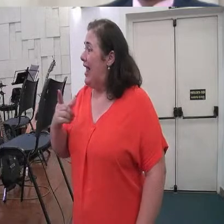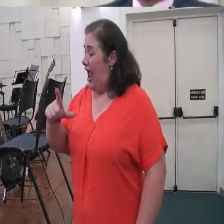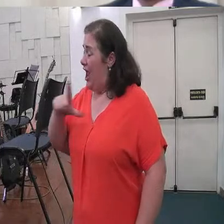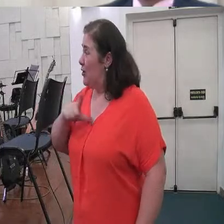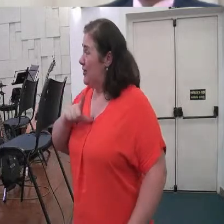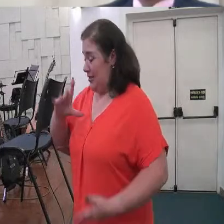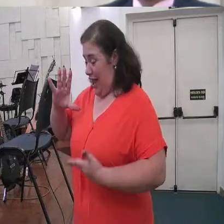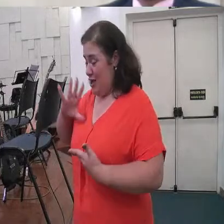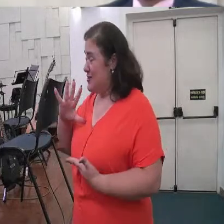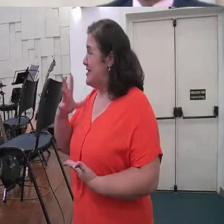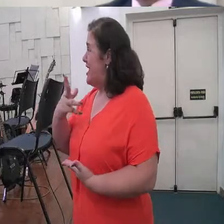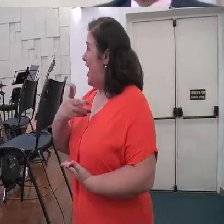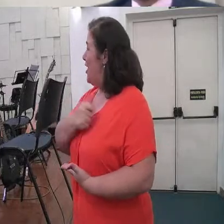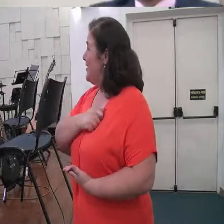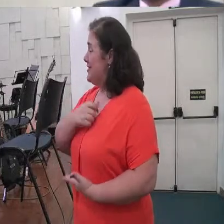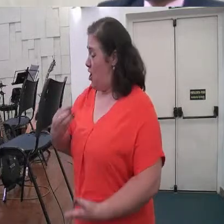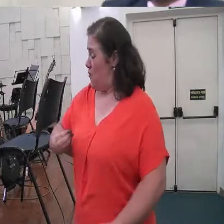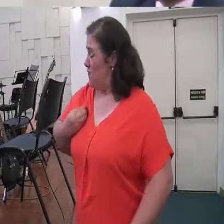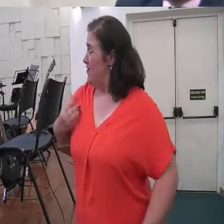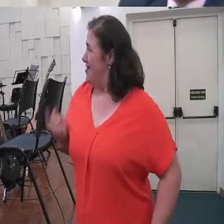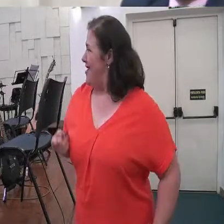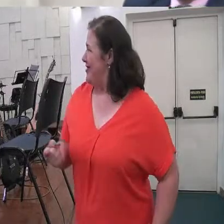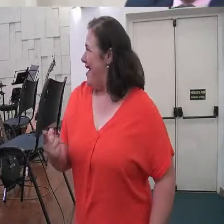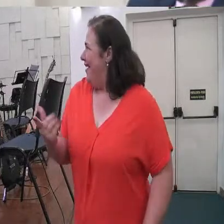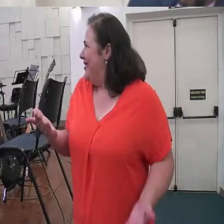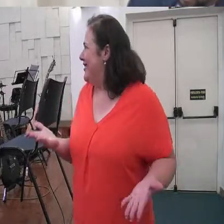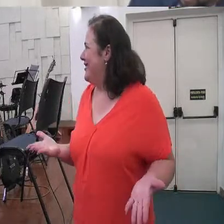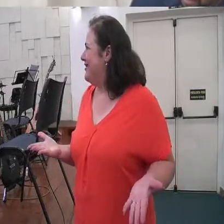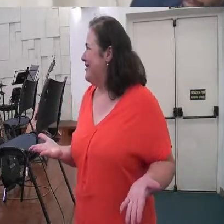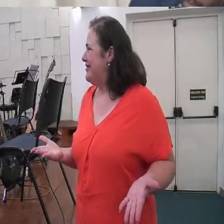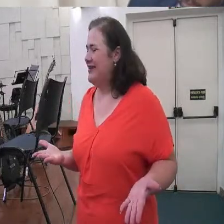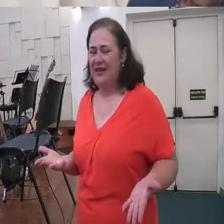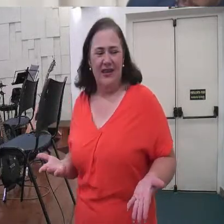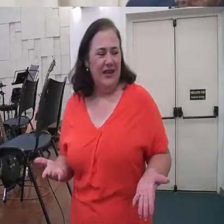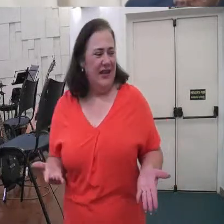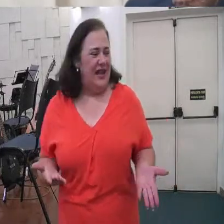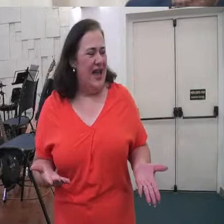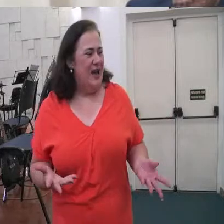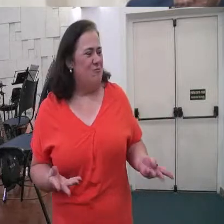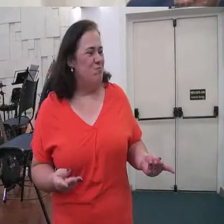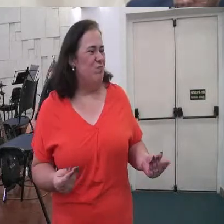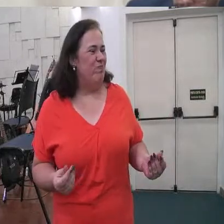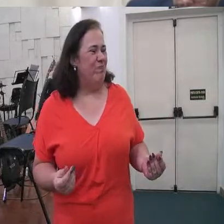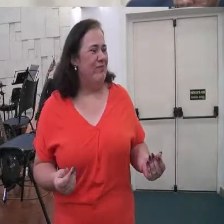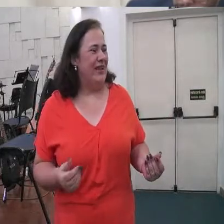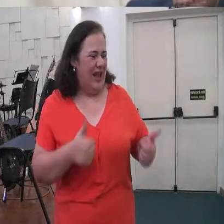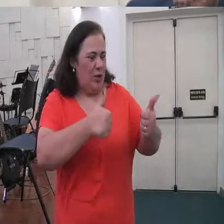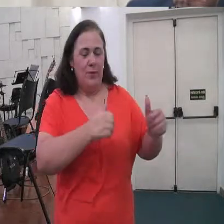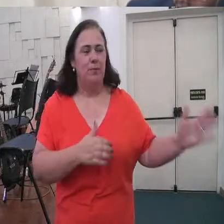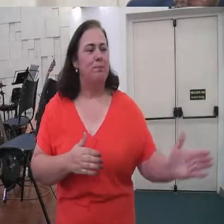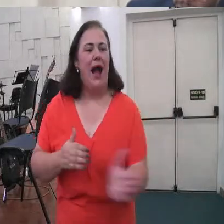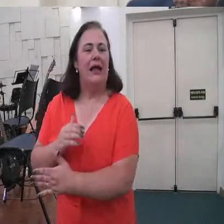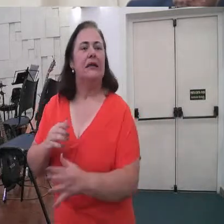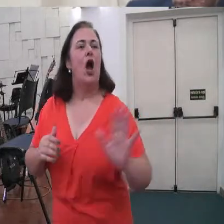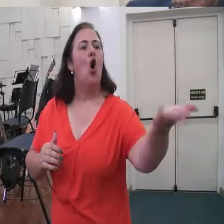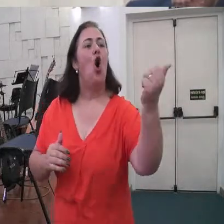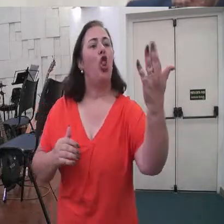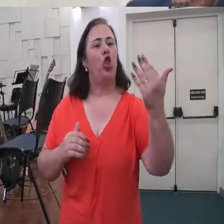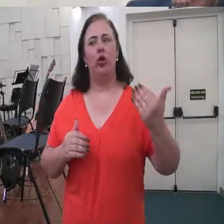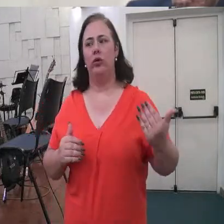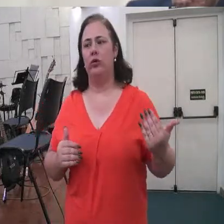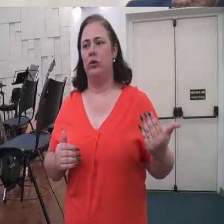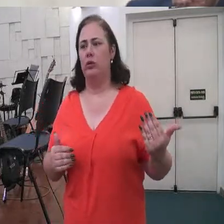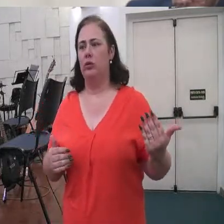esse tipo de fé hoje, que se dizem cristãs. Pragmatismo. O importante é o